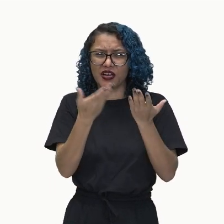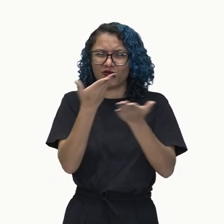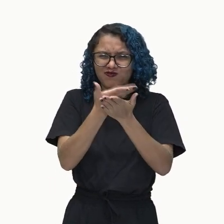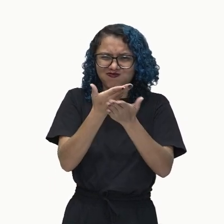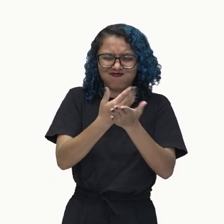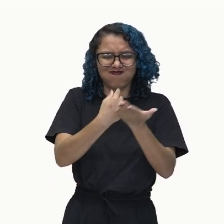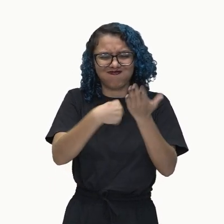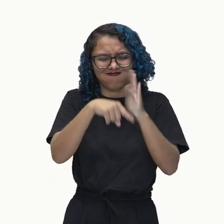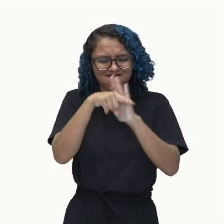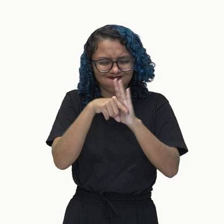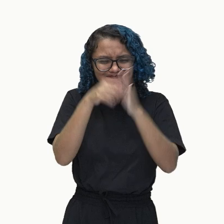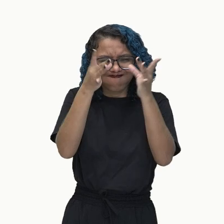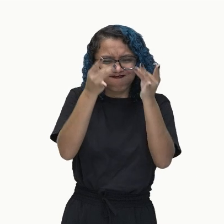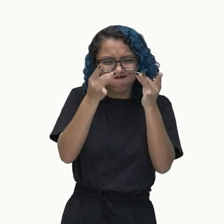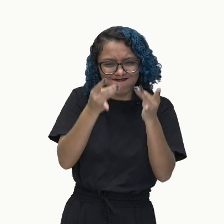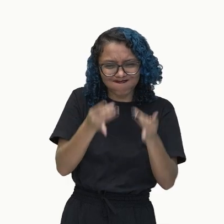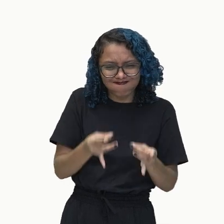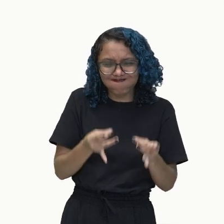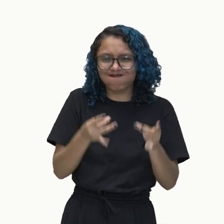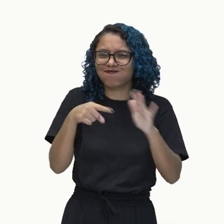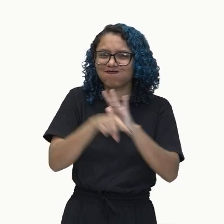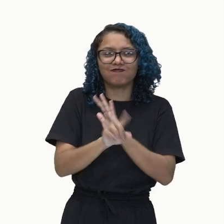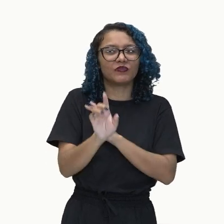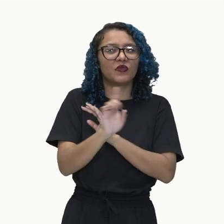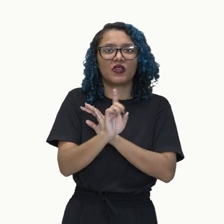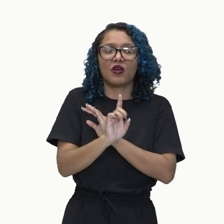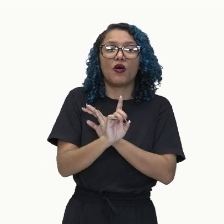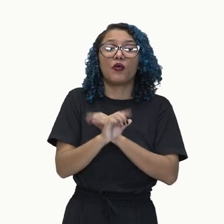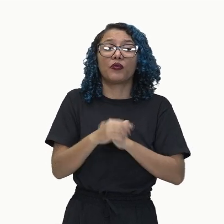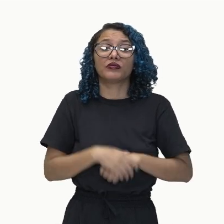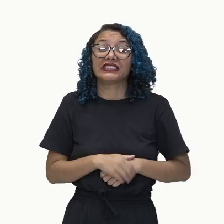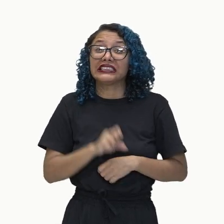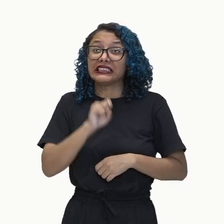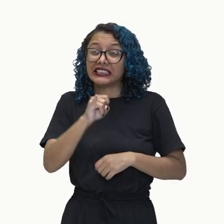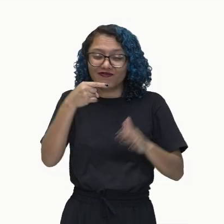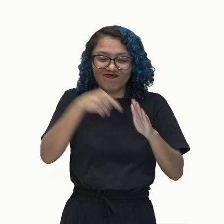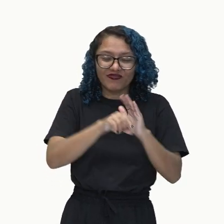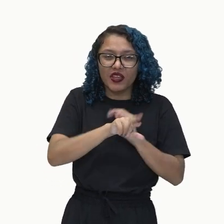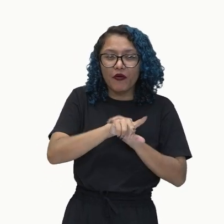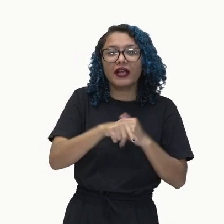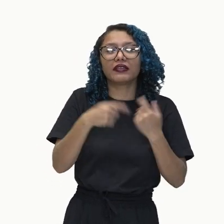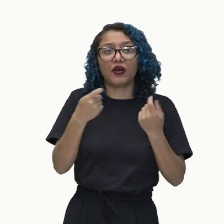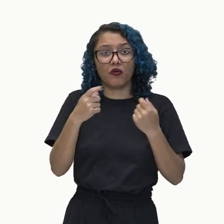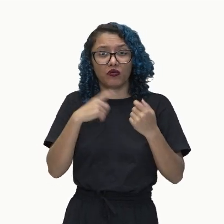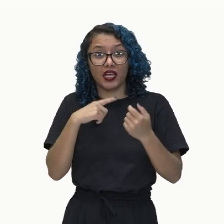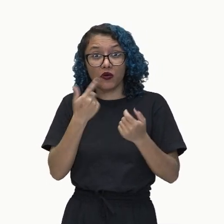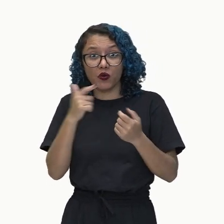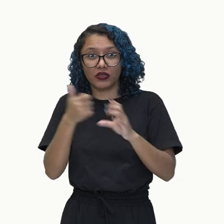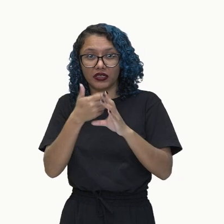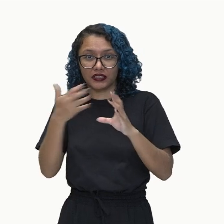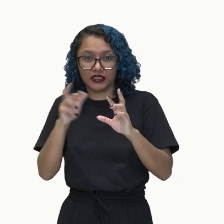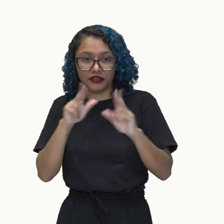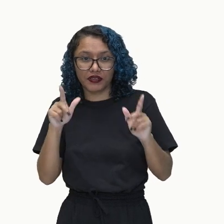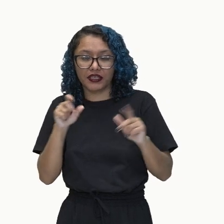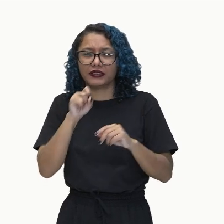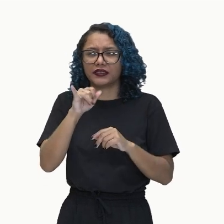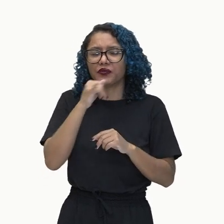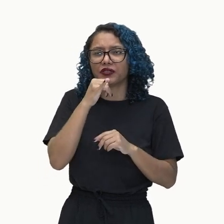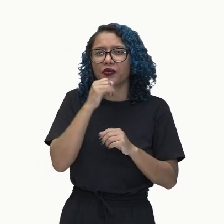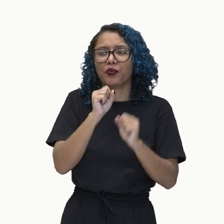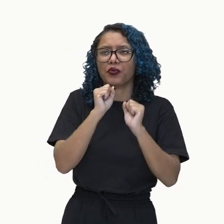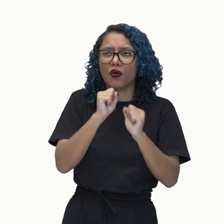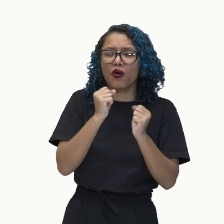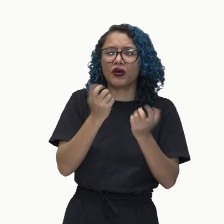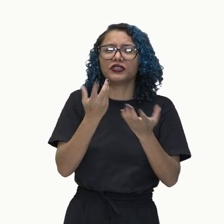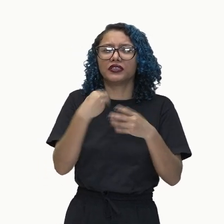estudo aprofundado, eu tenho elementos que vão se diferenciar. Eu posso sim analisar obras numa dissertação, numa